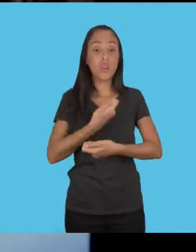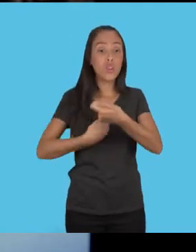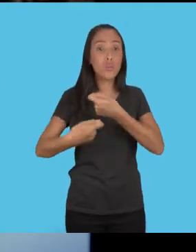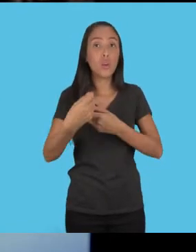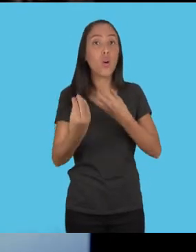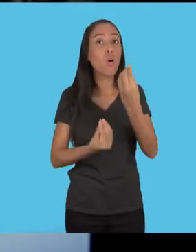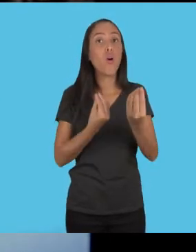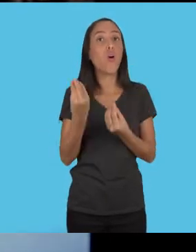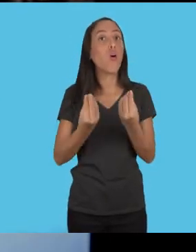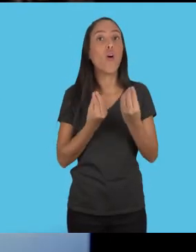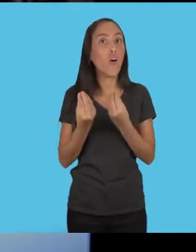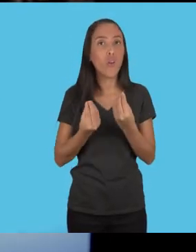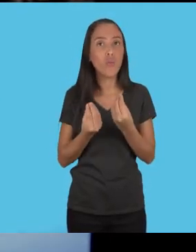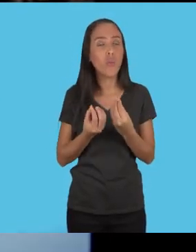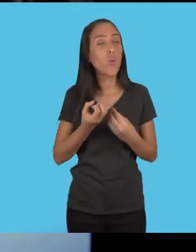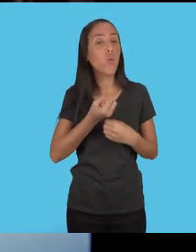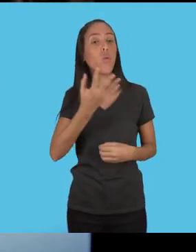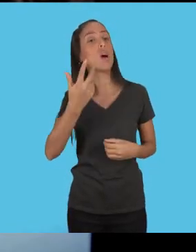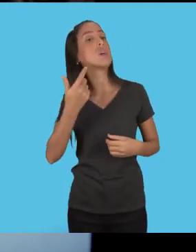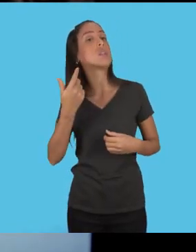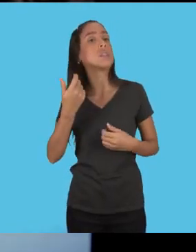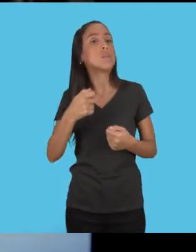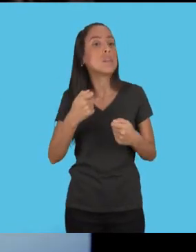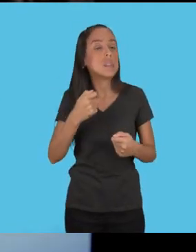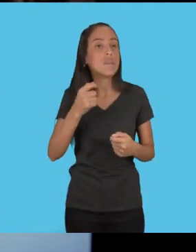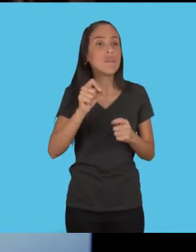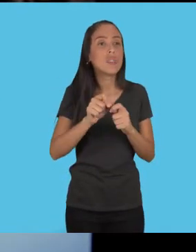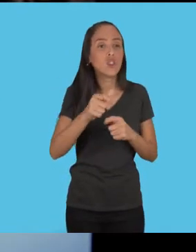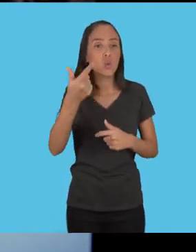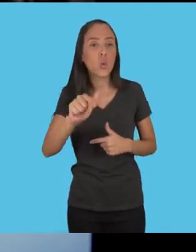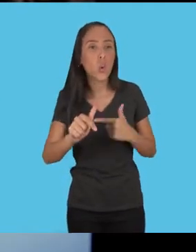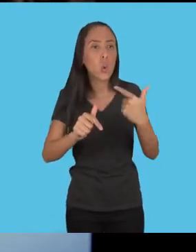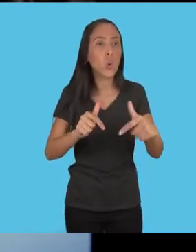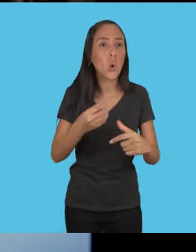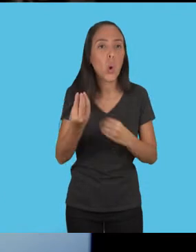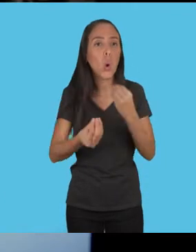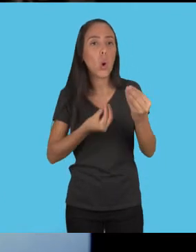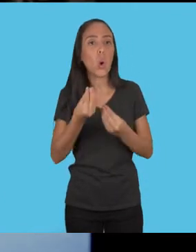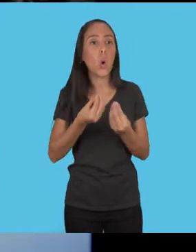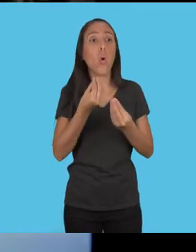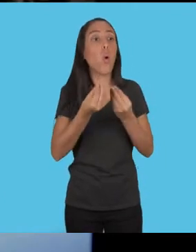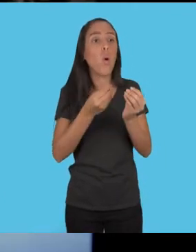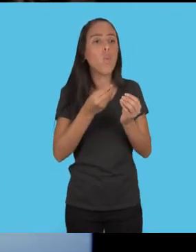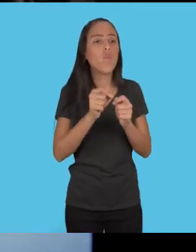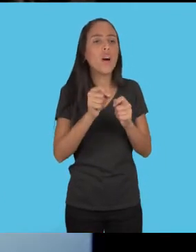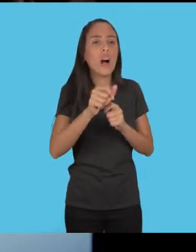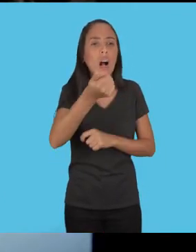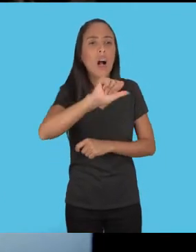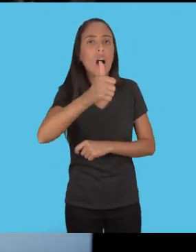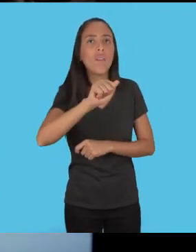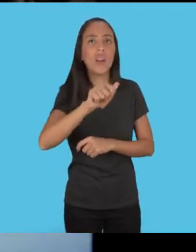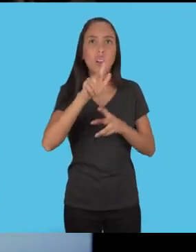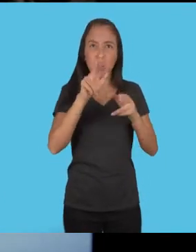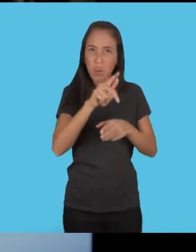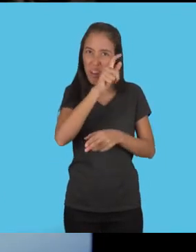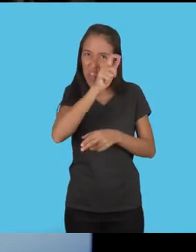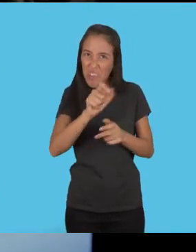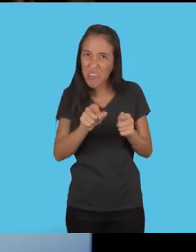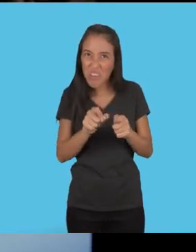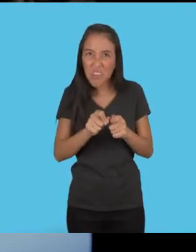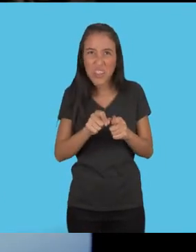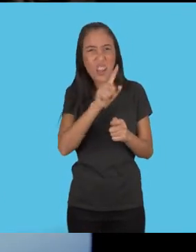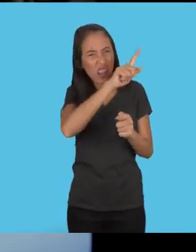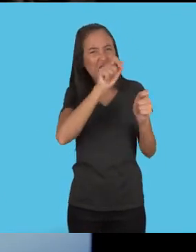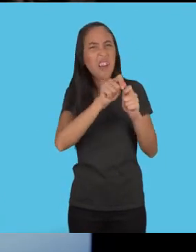aquilo e quantas vezes tem que fazer aquilo, como repetir, como avaliar, como ele fez, né?